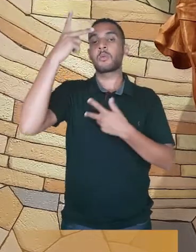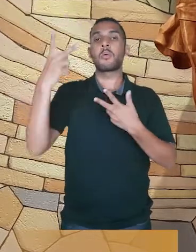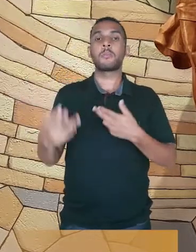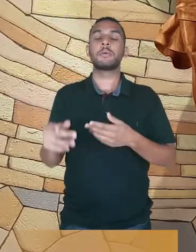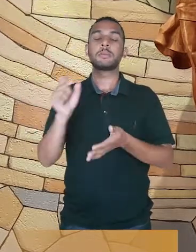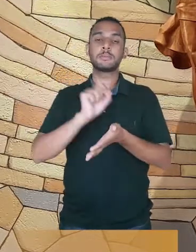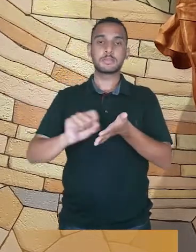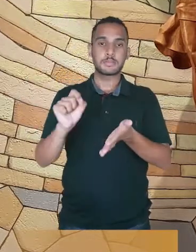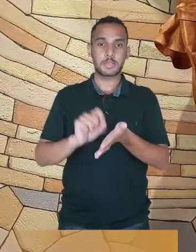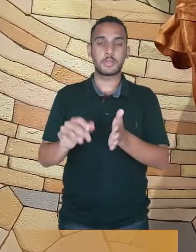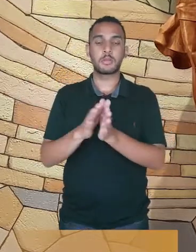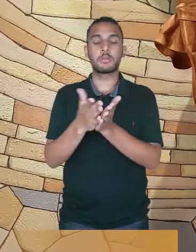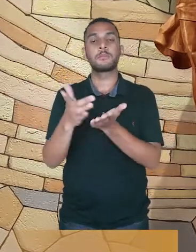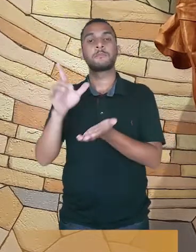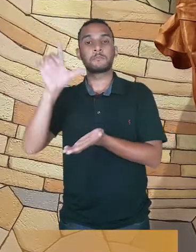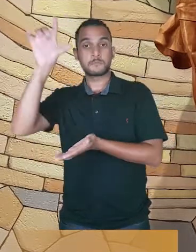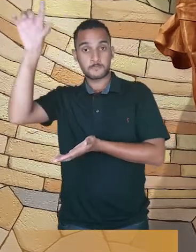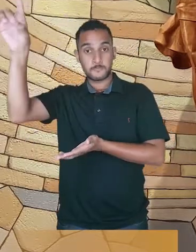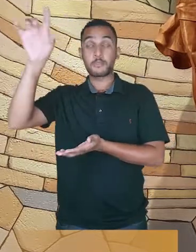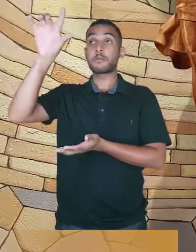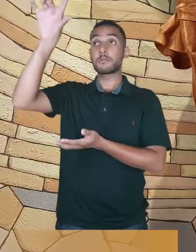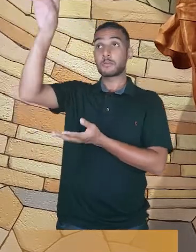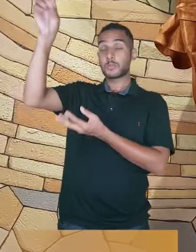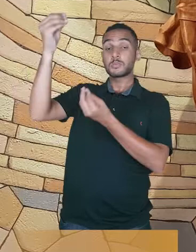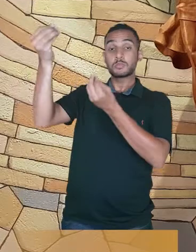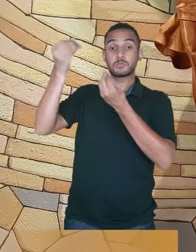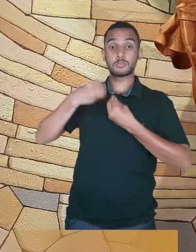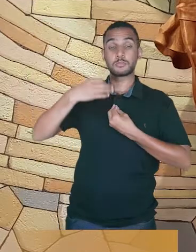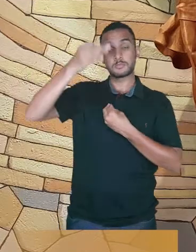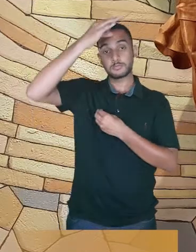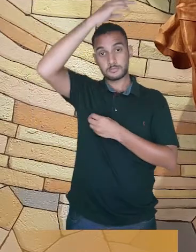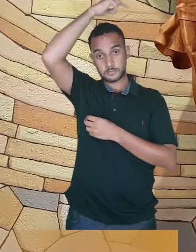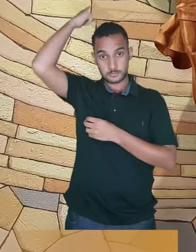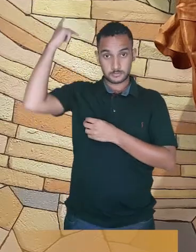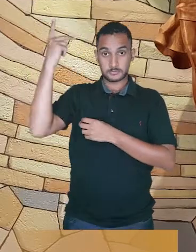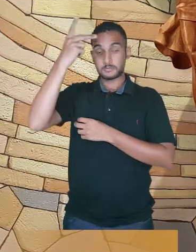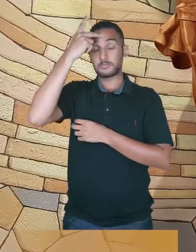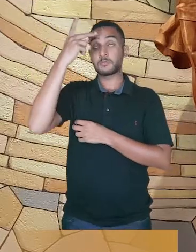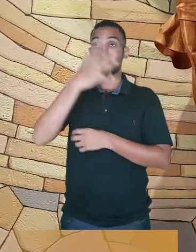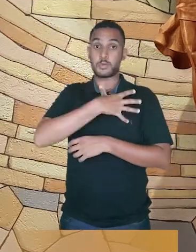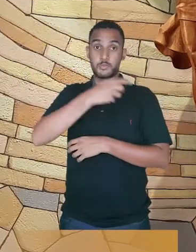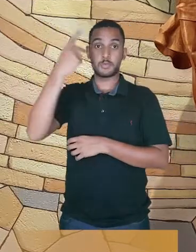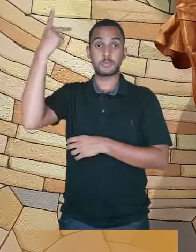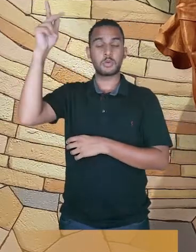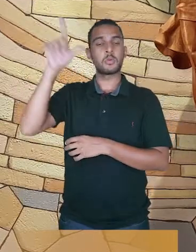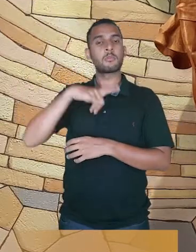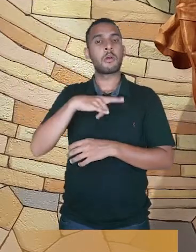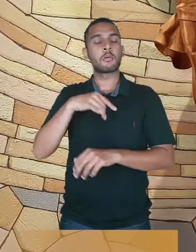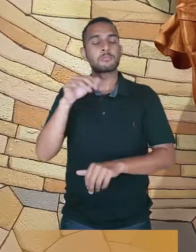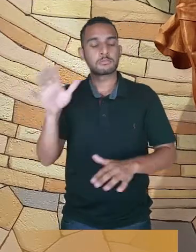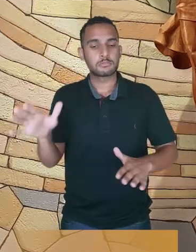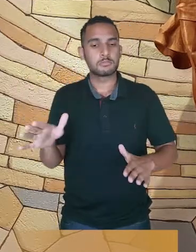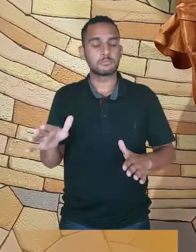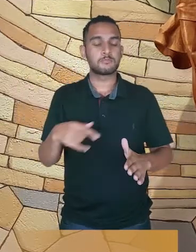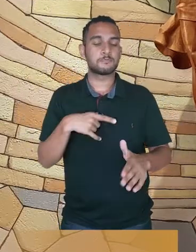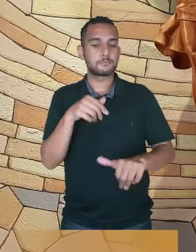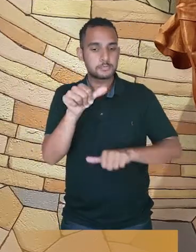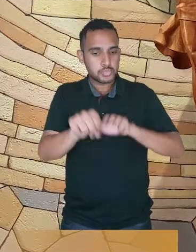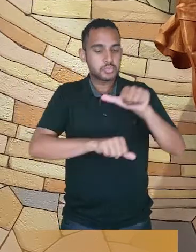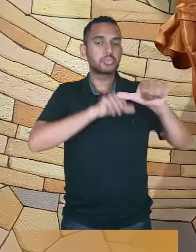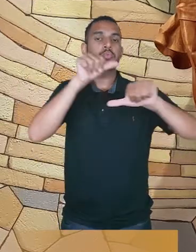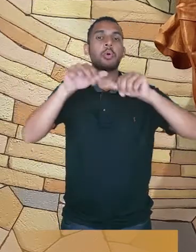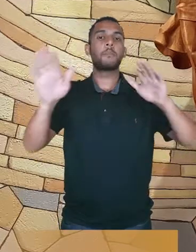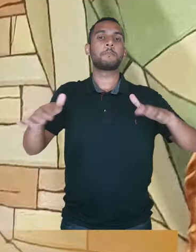gálatas capítulo 4 deus enviou aos nossos corações o espírito de seu filho para ele nos aperfeiçoar